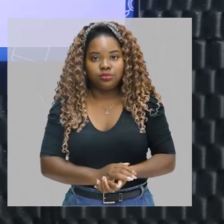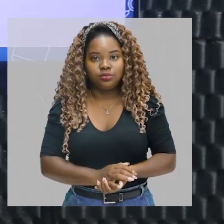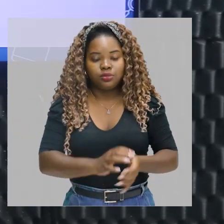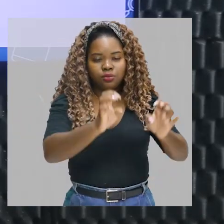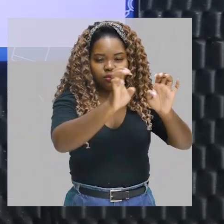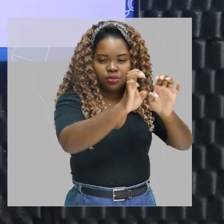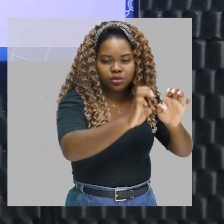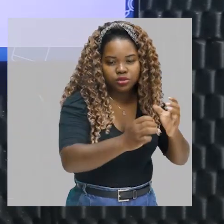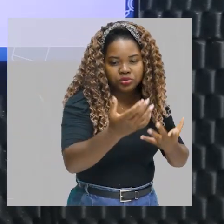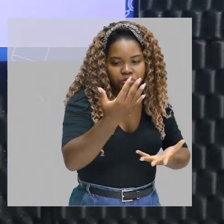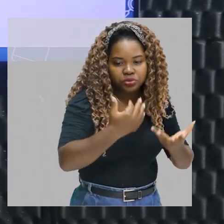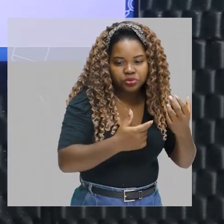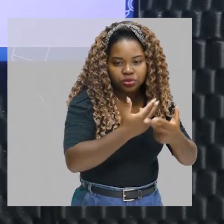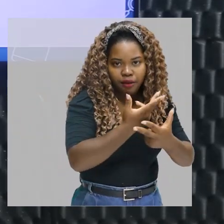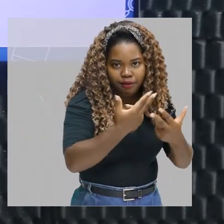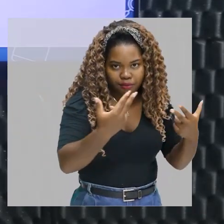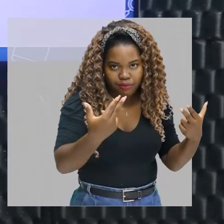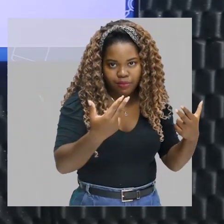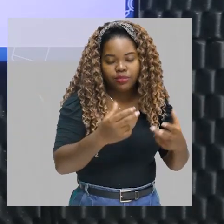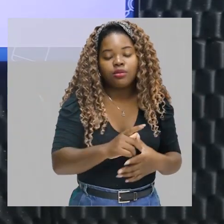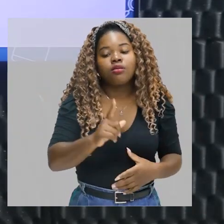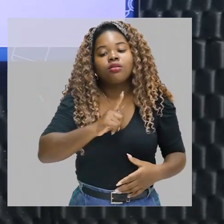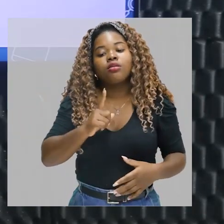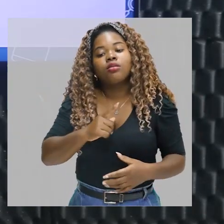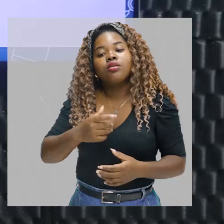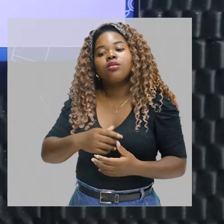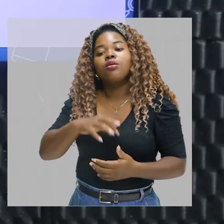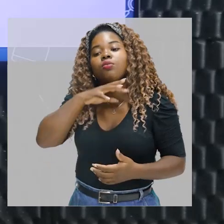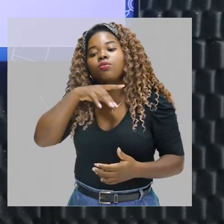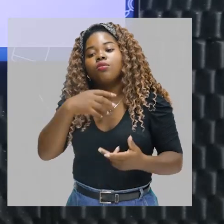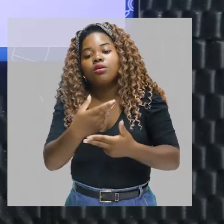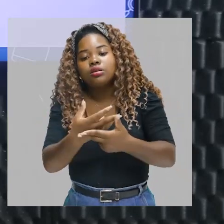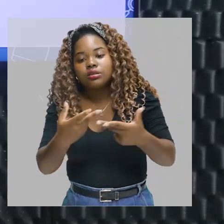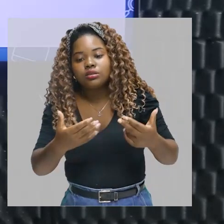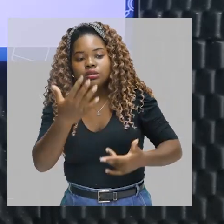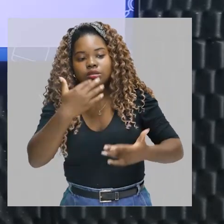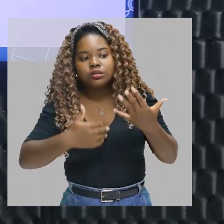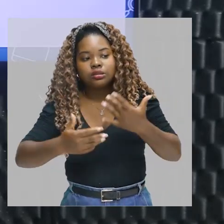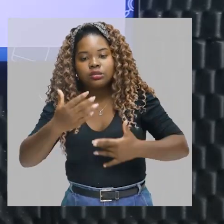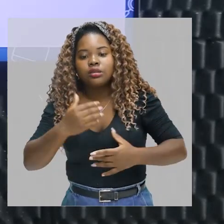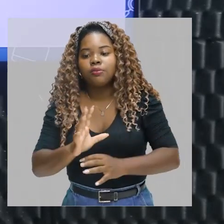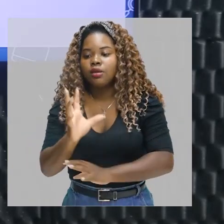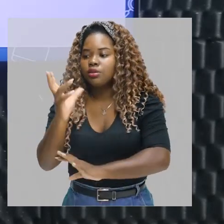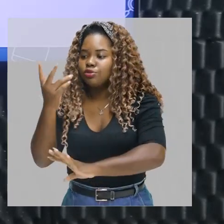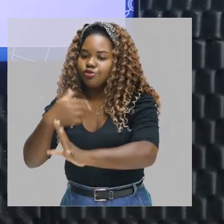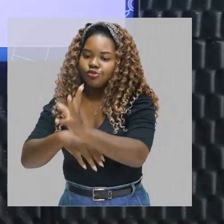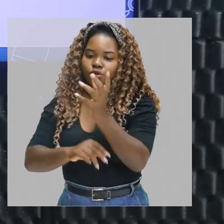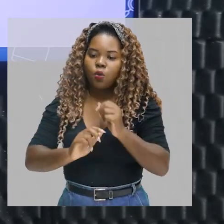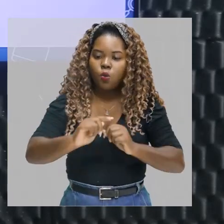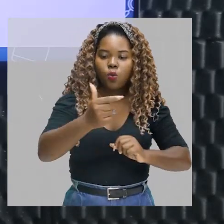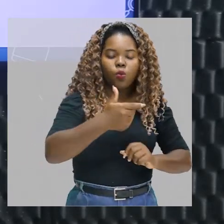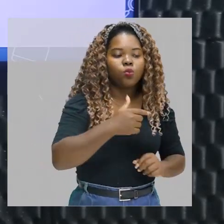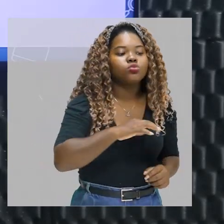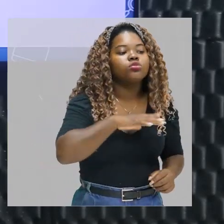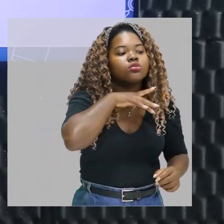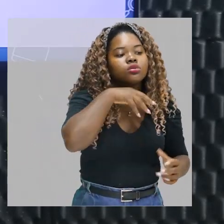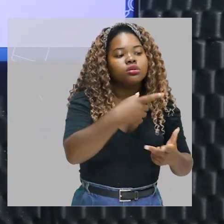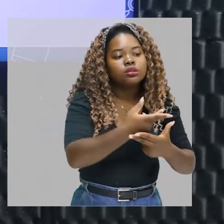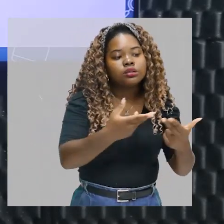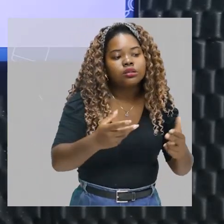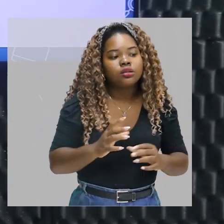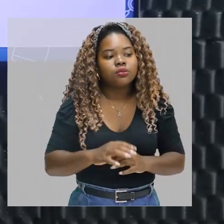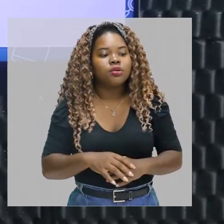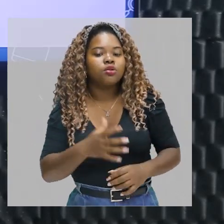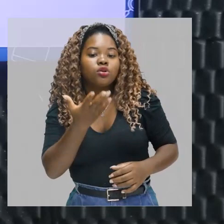Certo? Então nós temos animais que se alimentam de vegetais, outros animais que se alimentam desses animais,